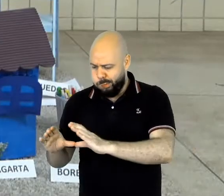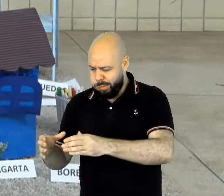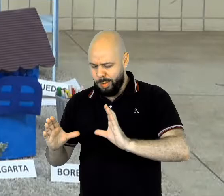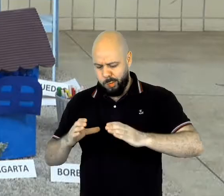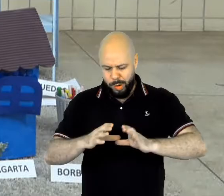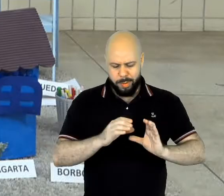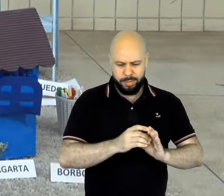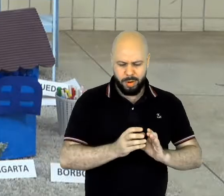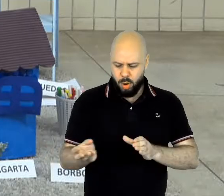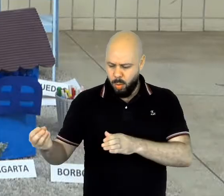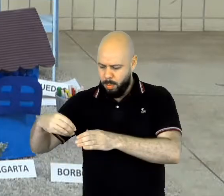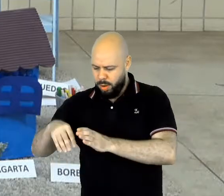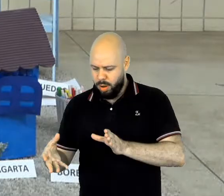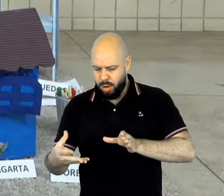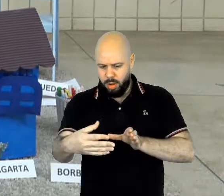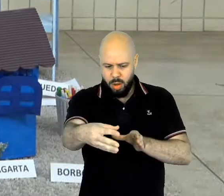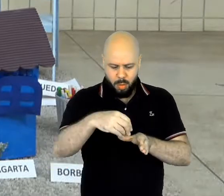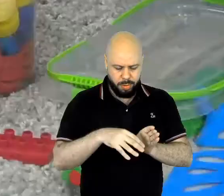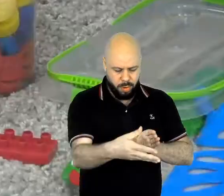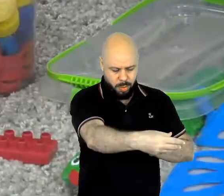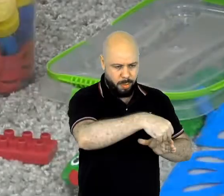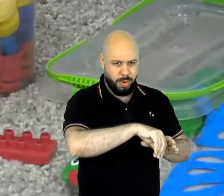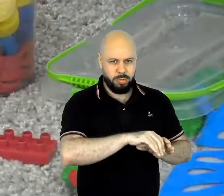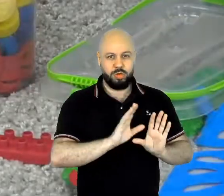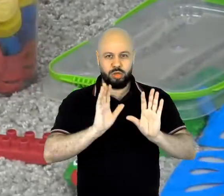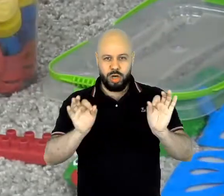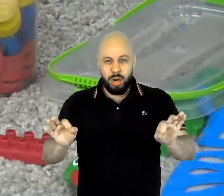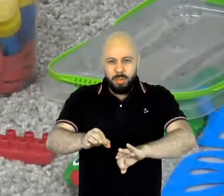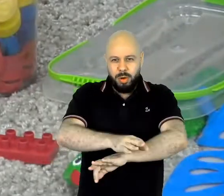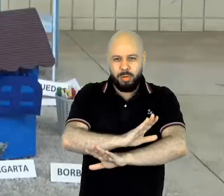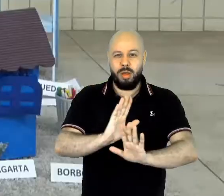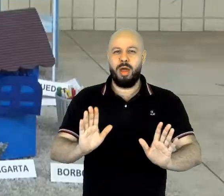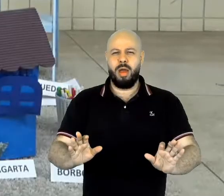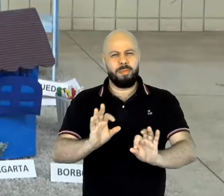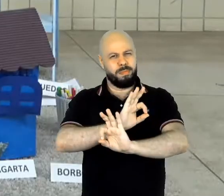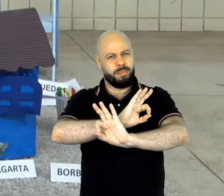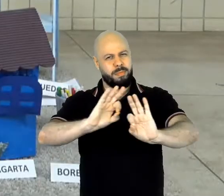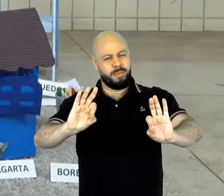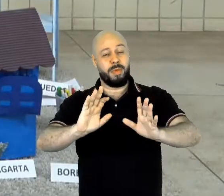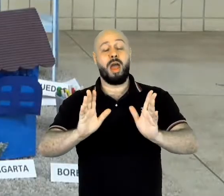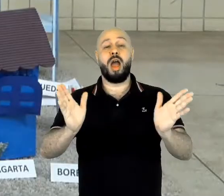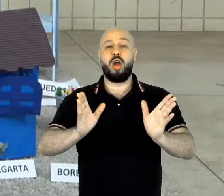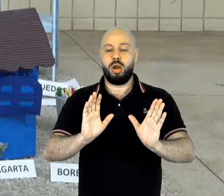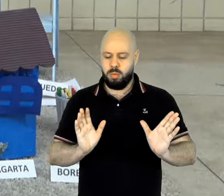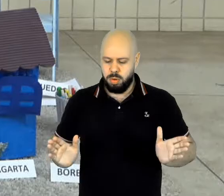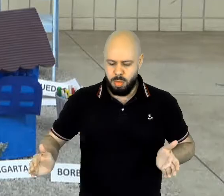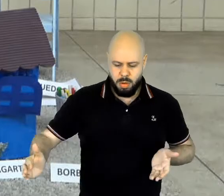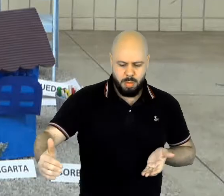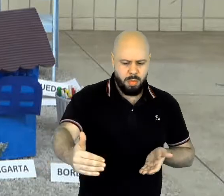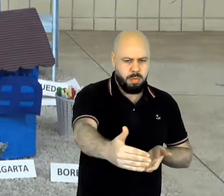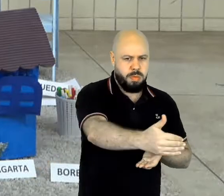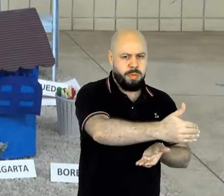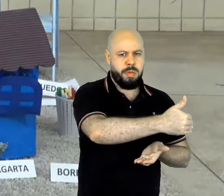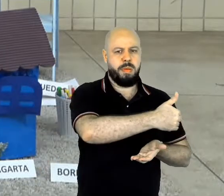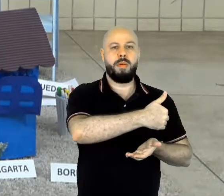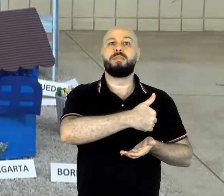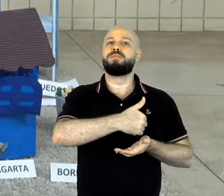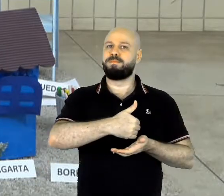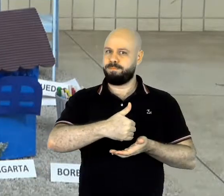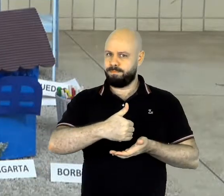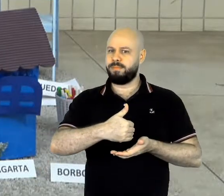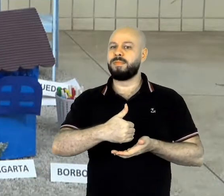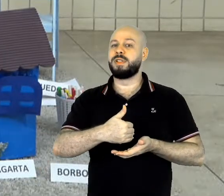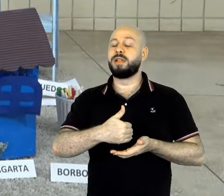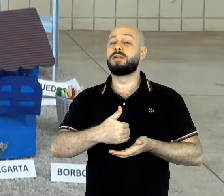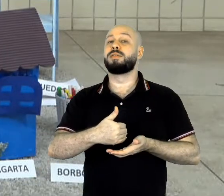todos os grupos que você fez com a sua criança, ótimo, você vai recolher esse material.